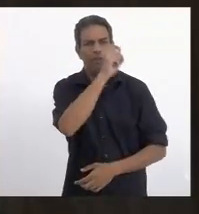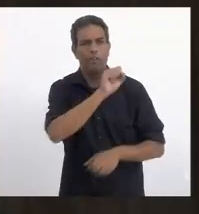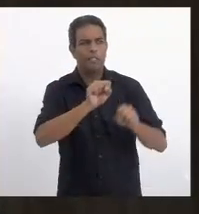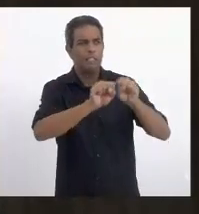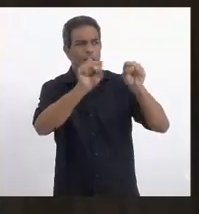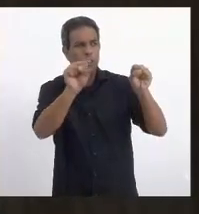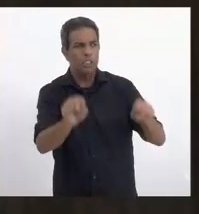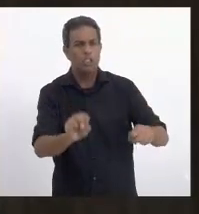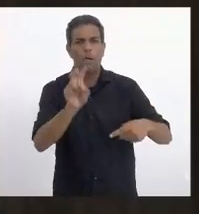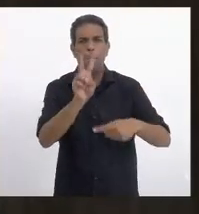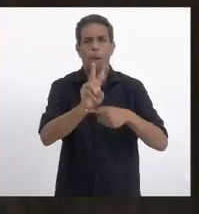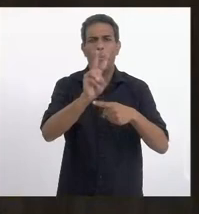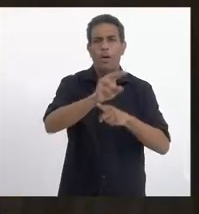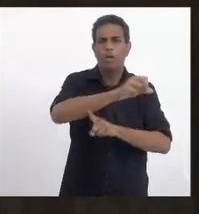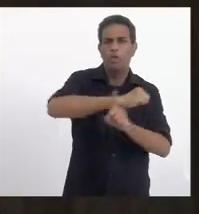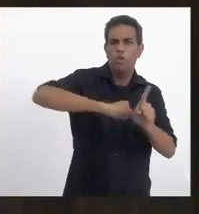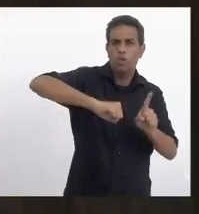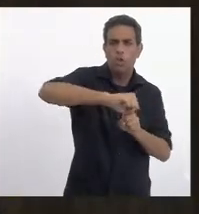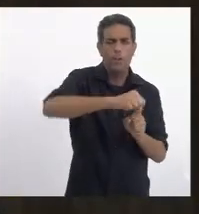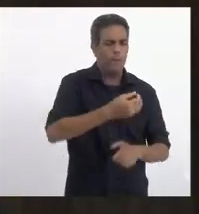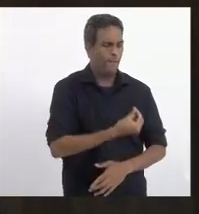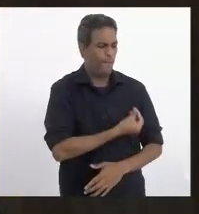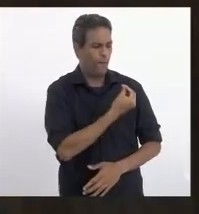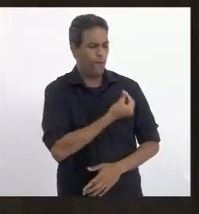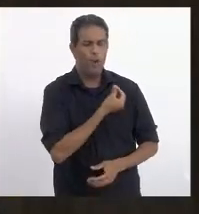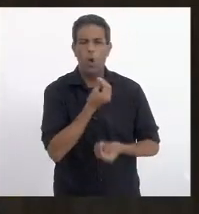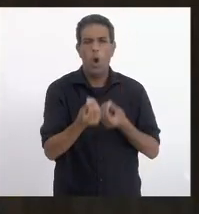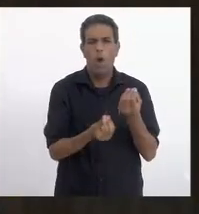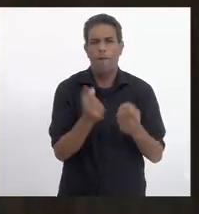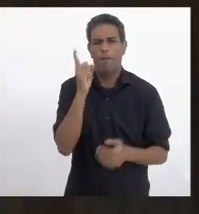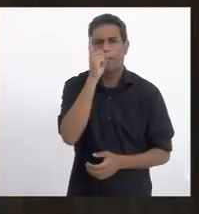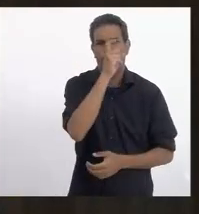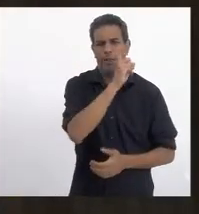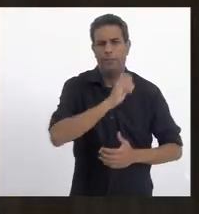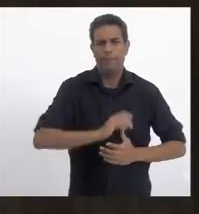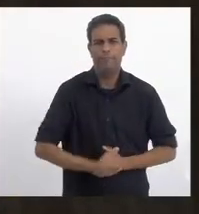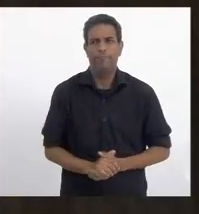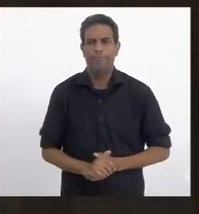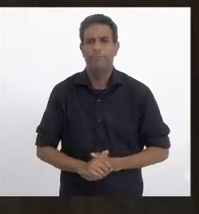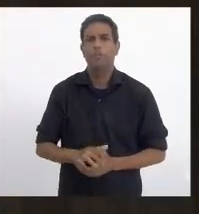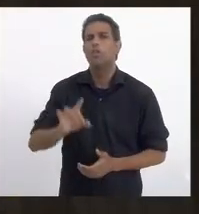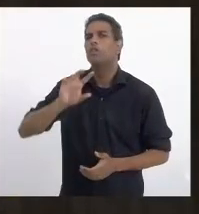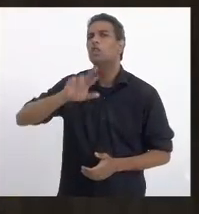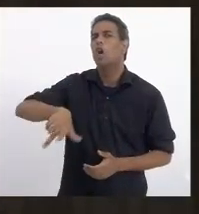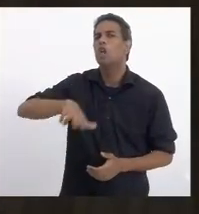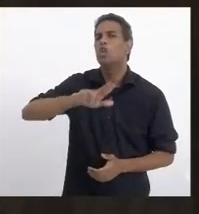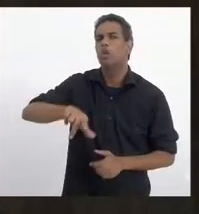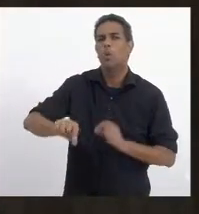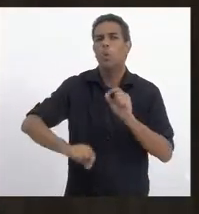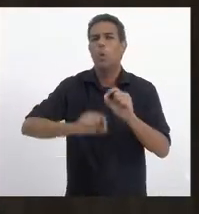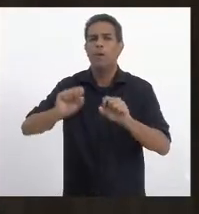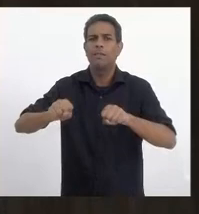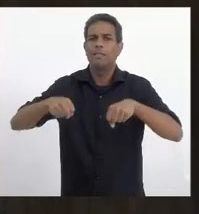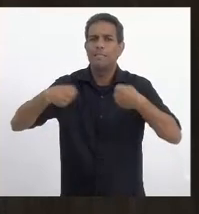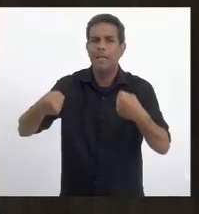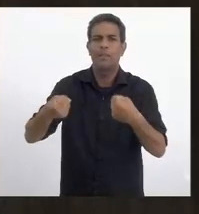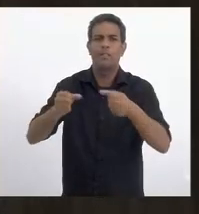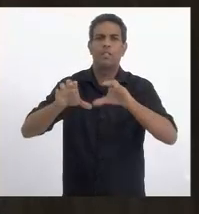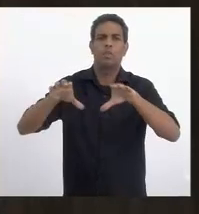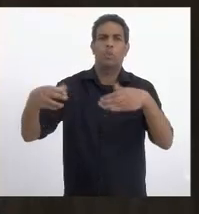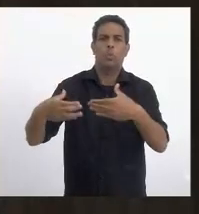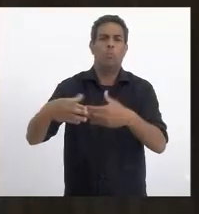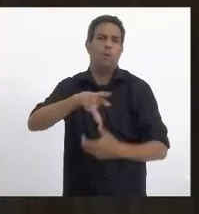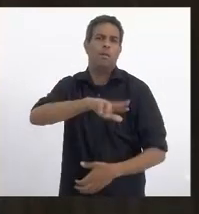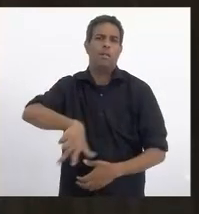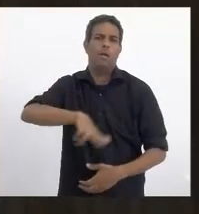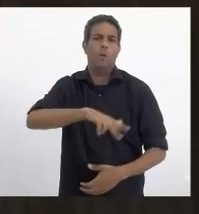sistema de proteção social a participação das praças nele e não é só fazendo uma defesa de classe que